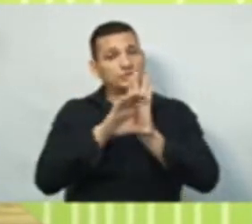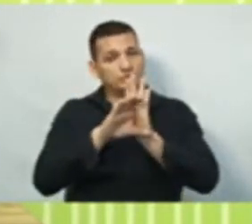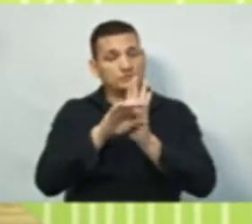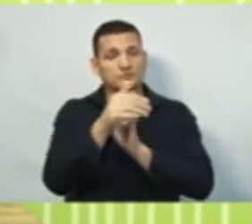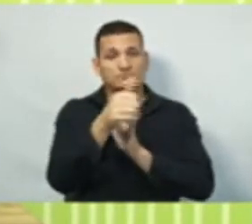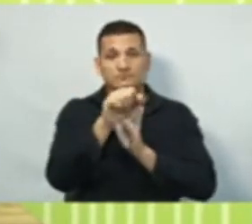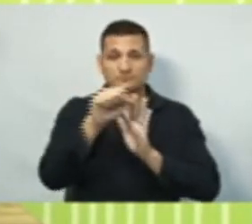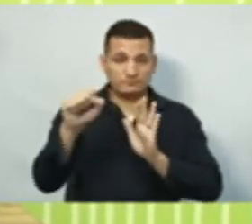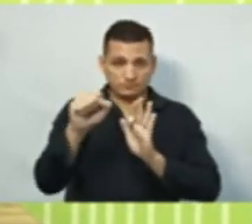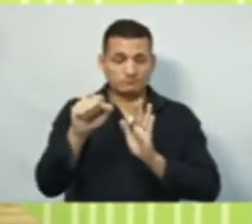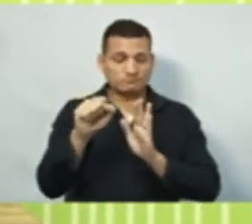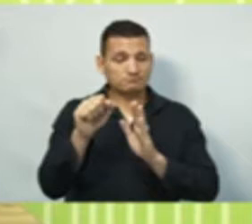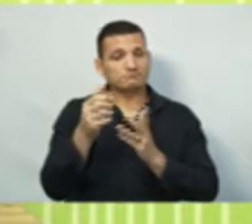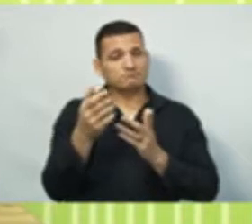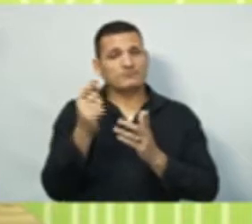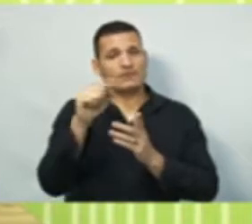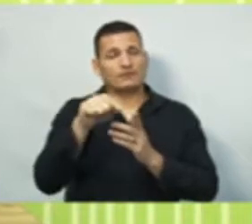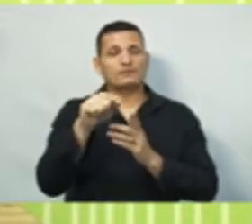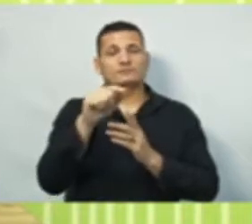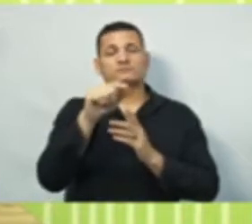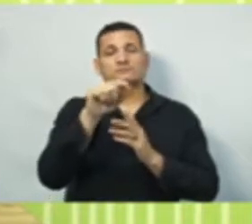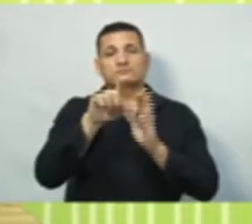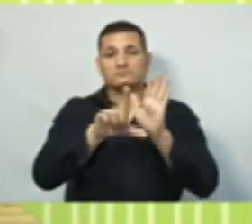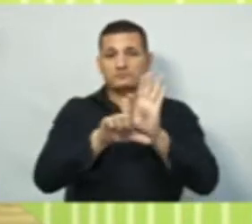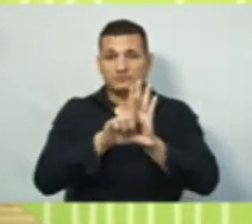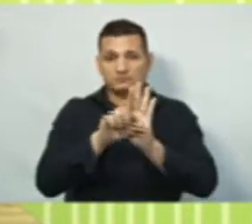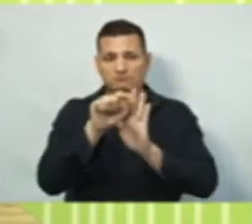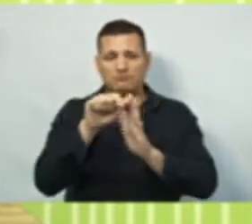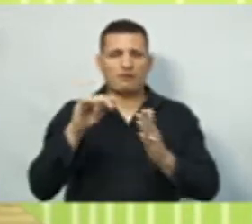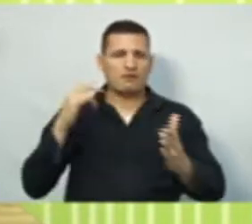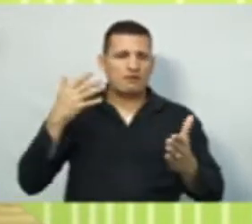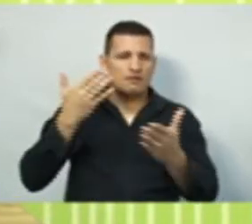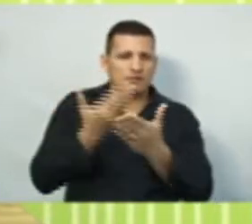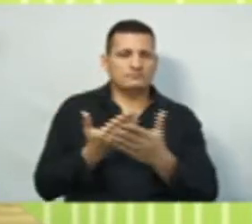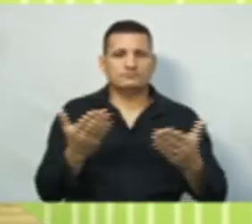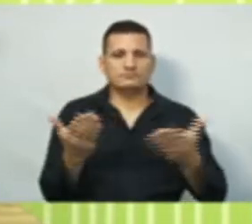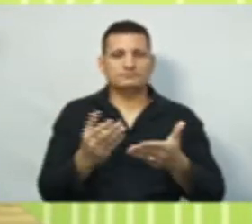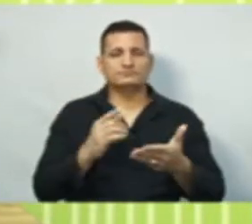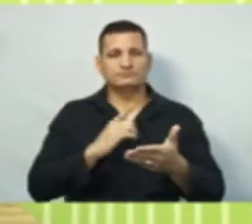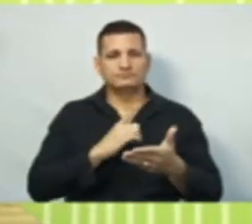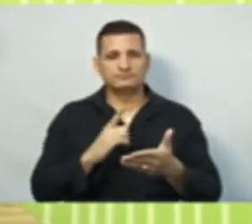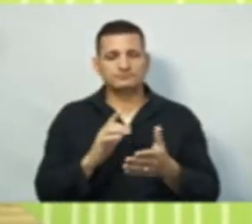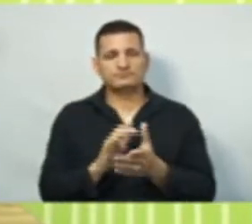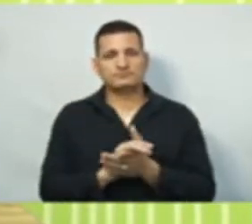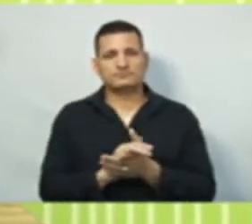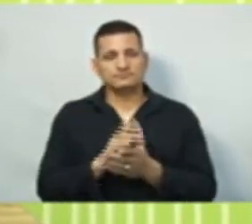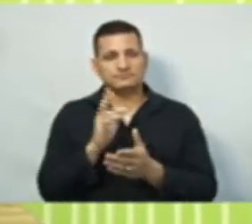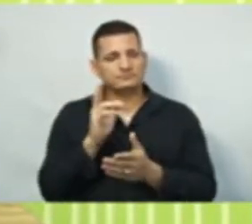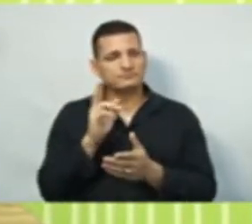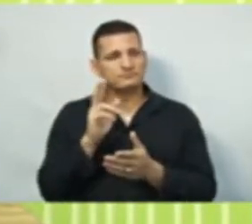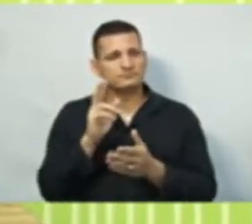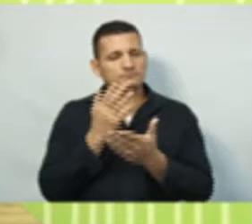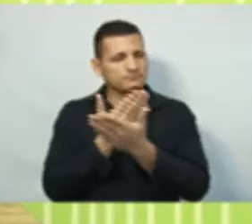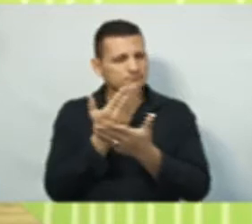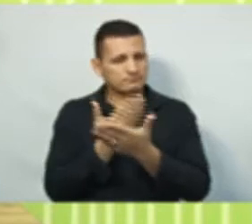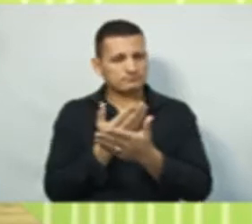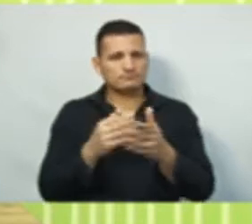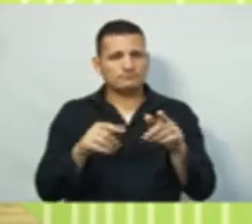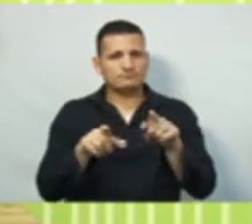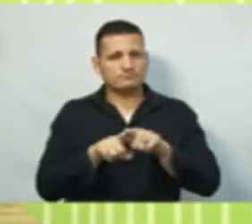88, esta é uma lei que vige até hoje. E vamos ver também uma que é mais recente,